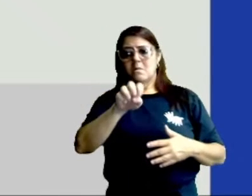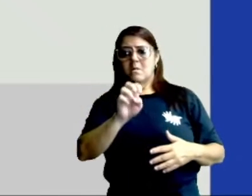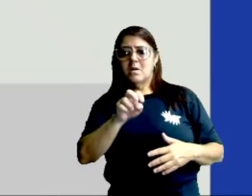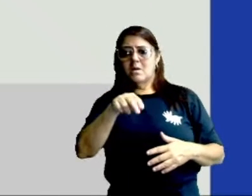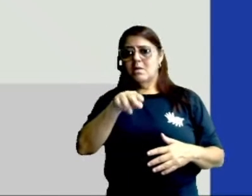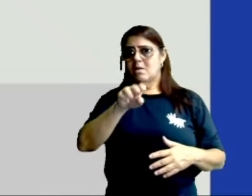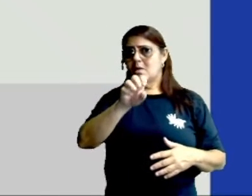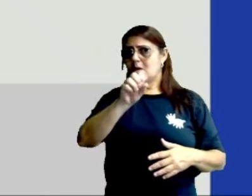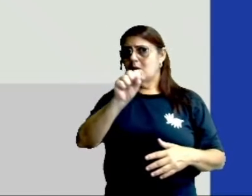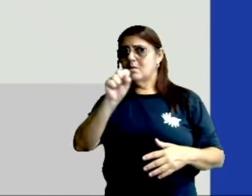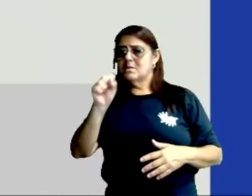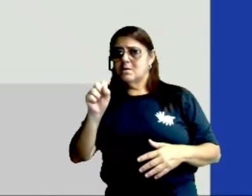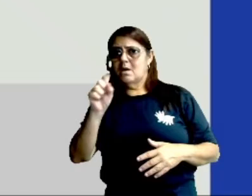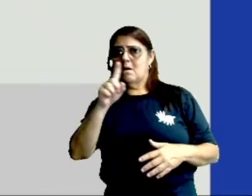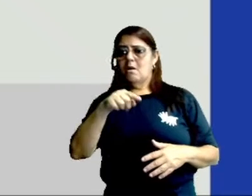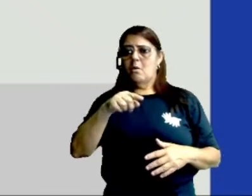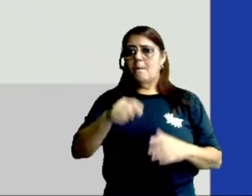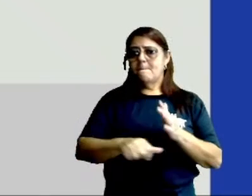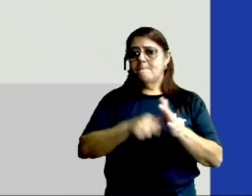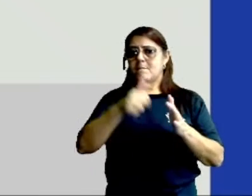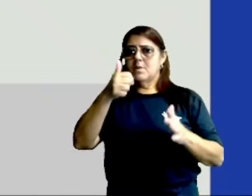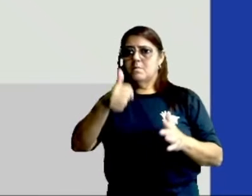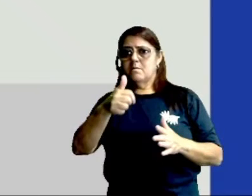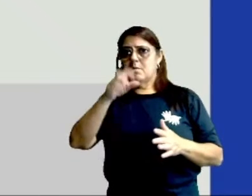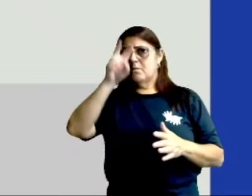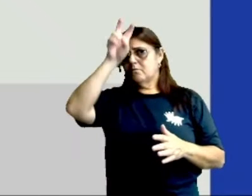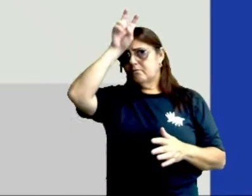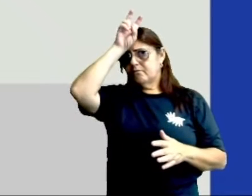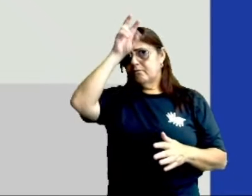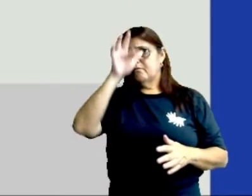considerado o primeiro faraó do Egito